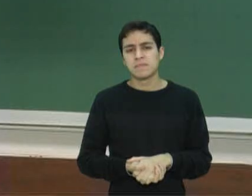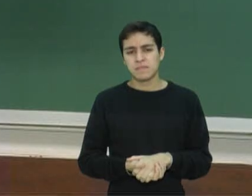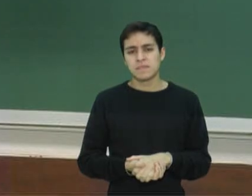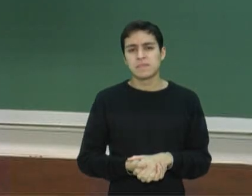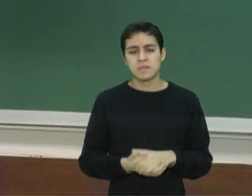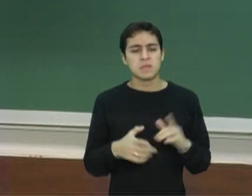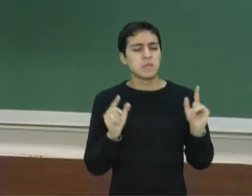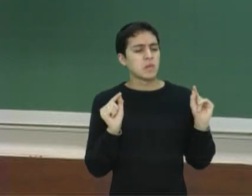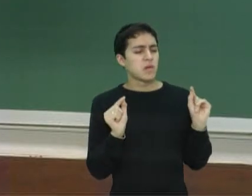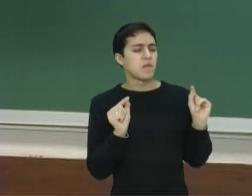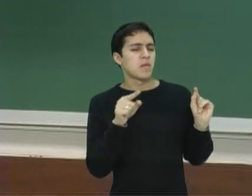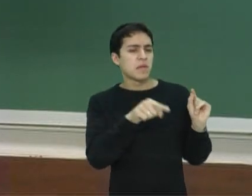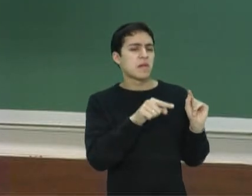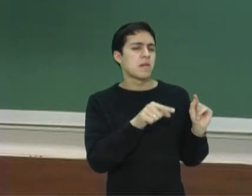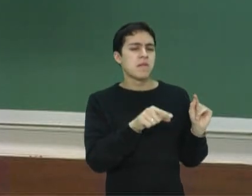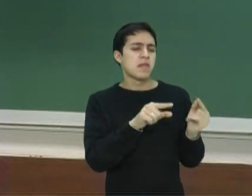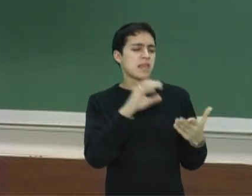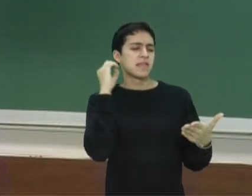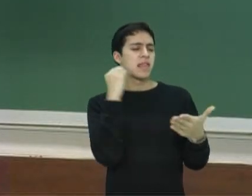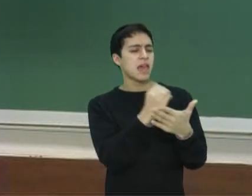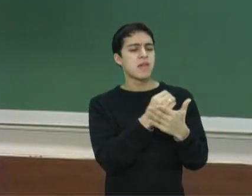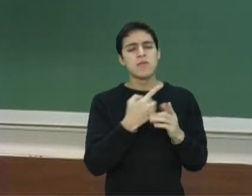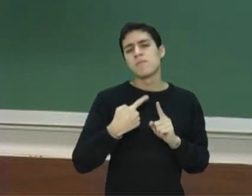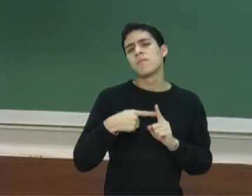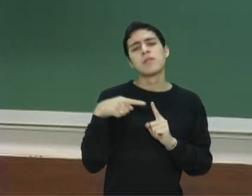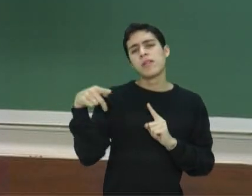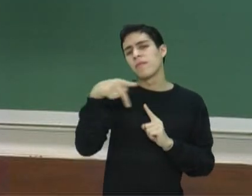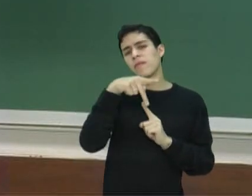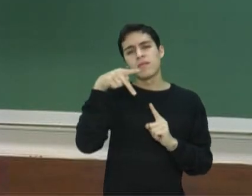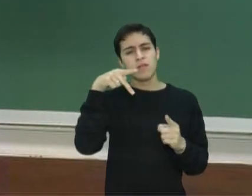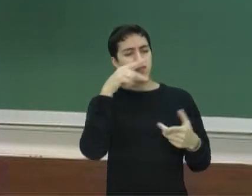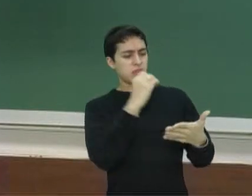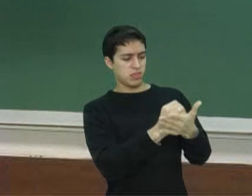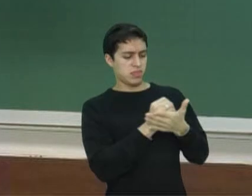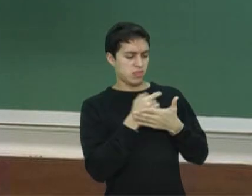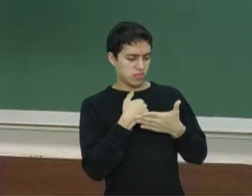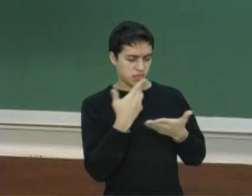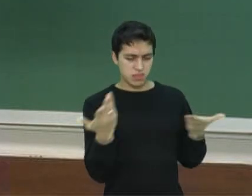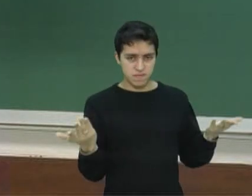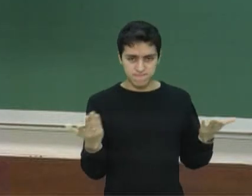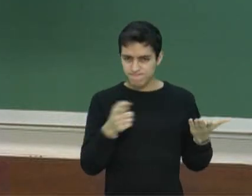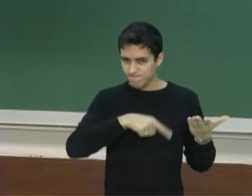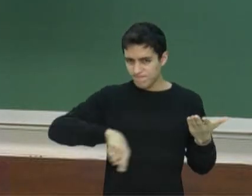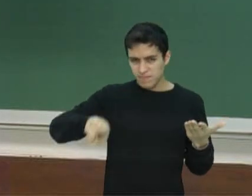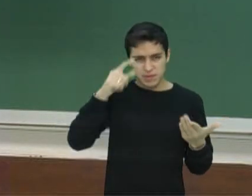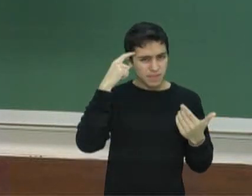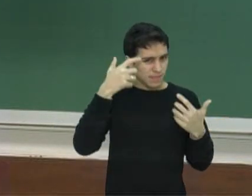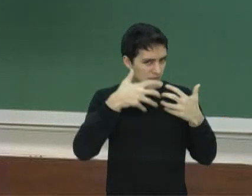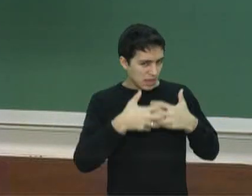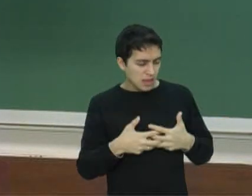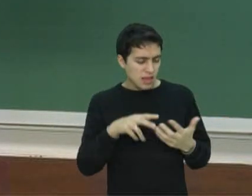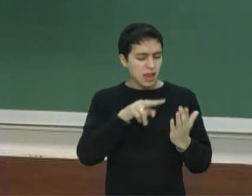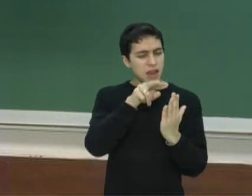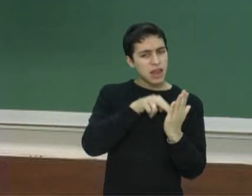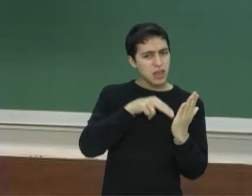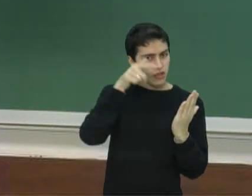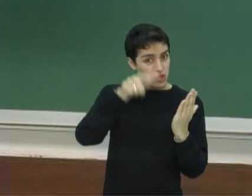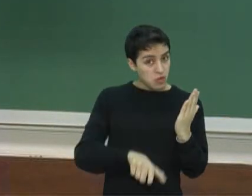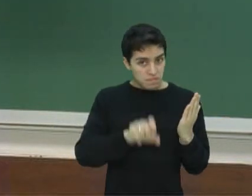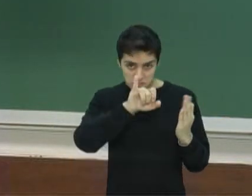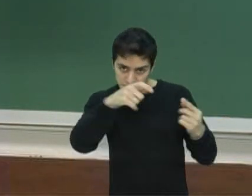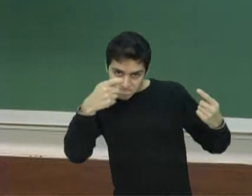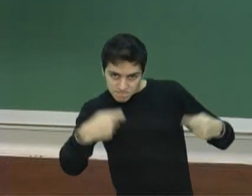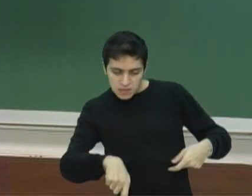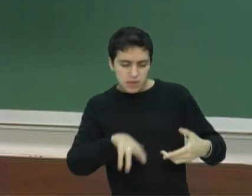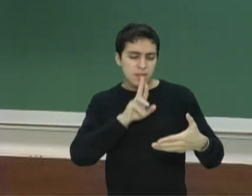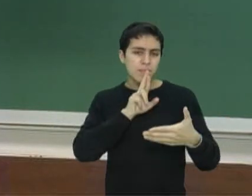que Gaturro ficou com zero? A professora deu zero para ele. Pense um pouquinho, né? Leia novamente se for necessário